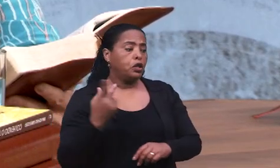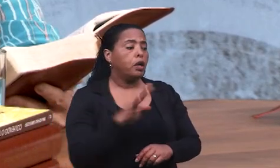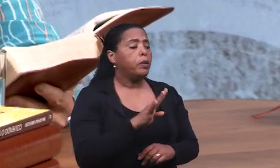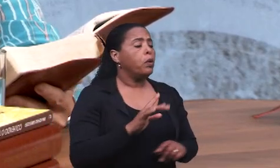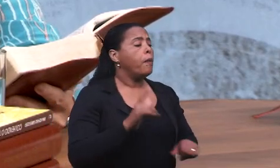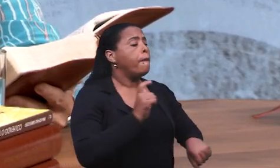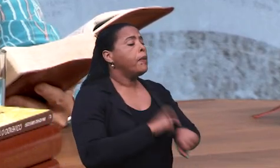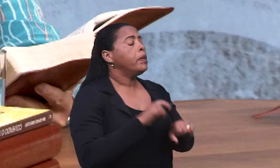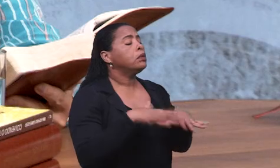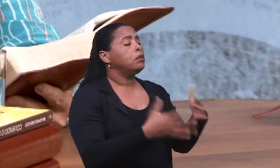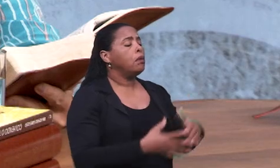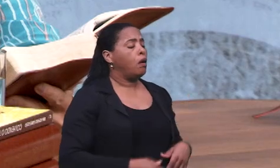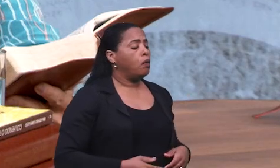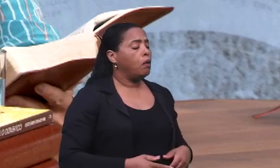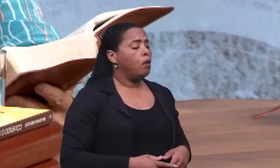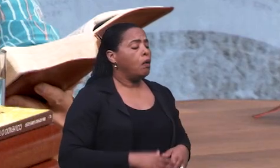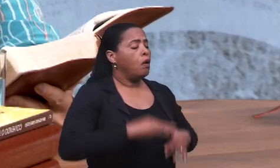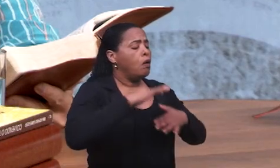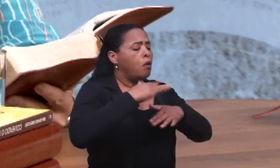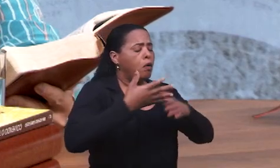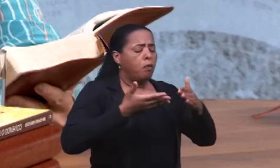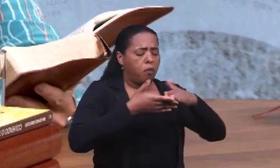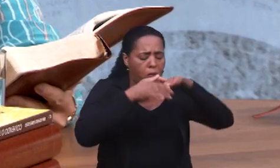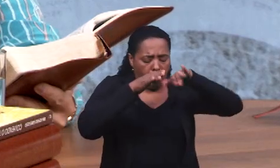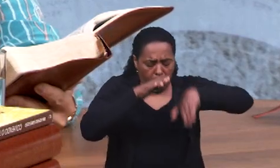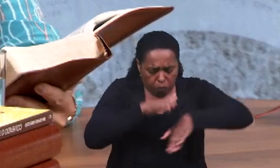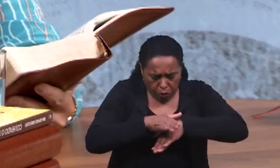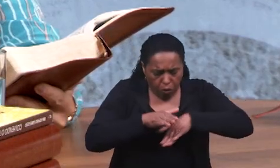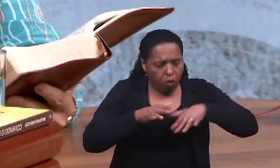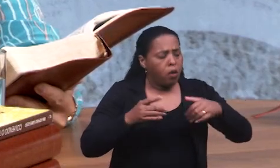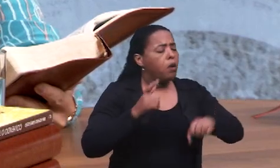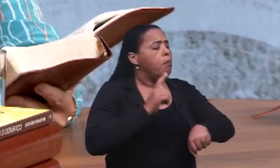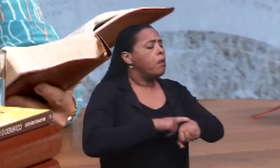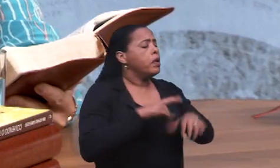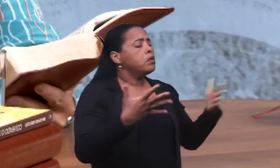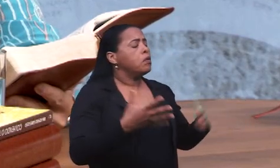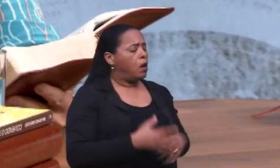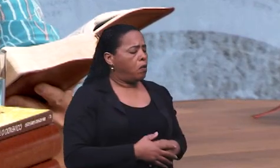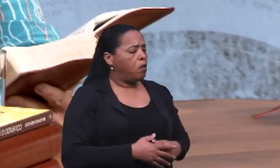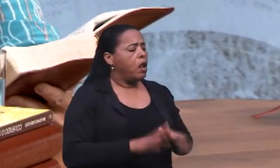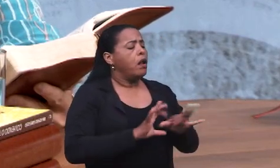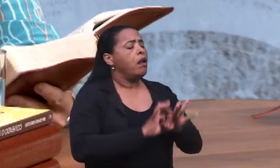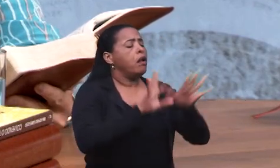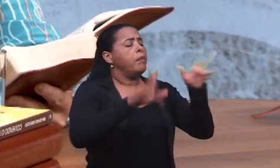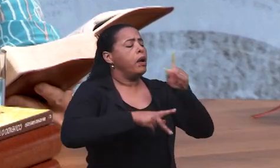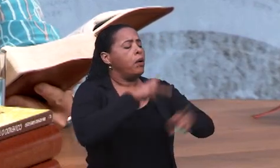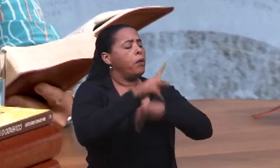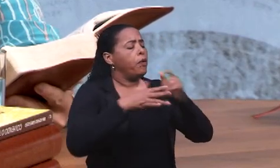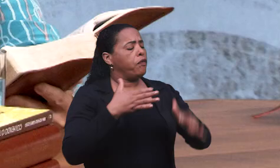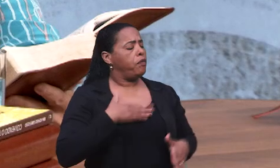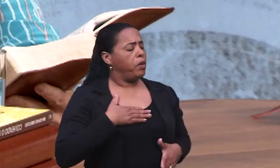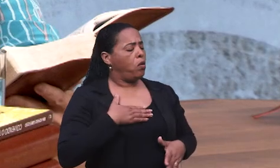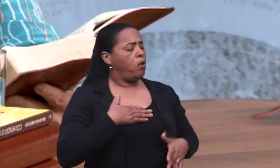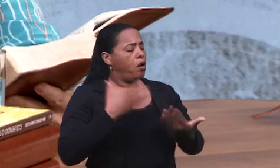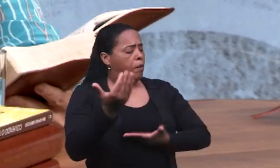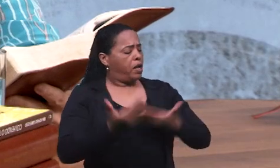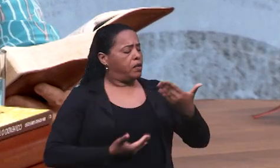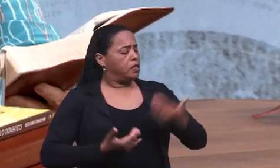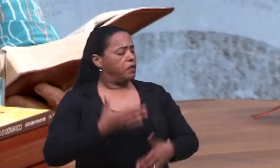quando recusas humilhar-te diante de mim? Deixa ir o meu povo para que me